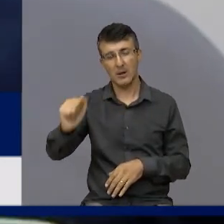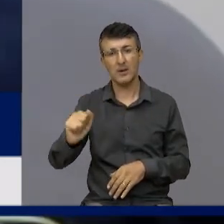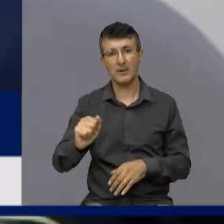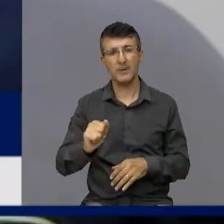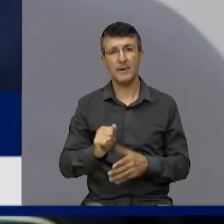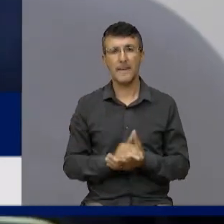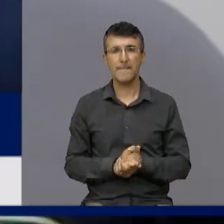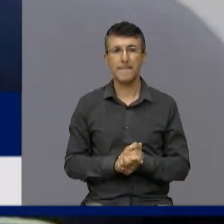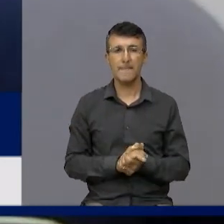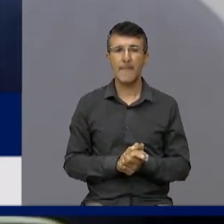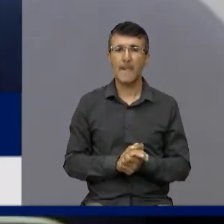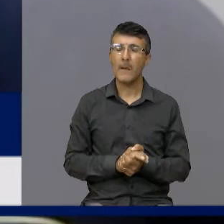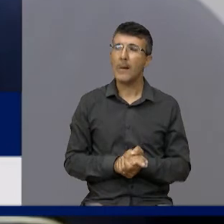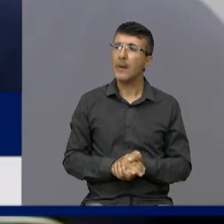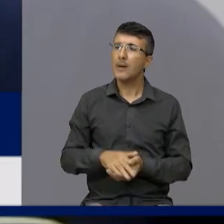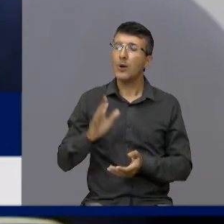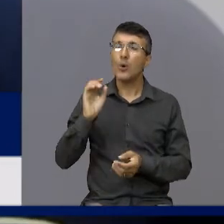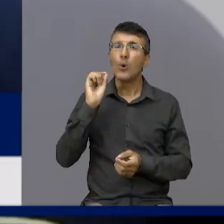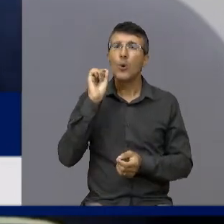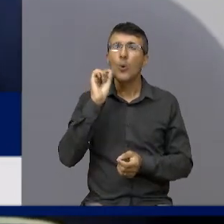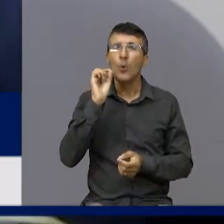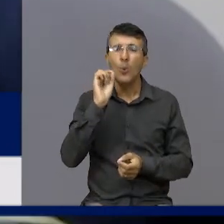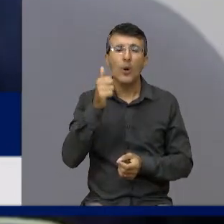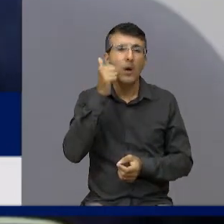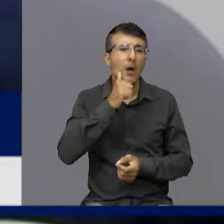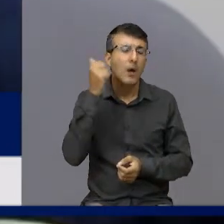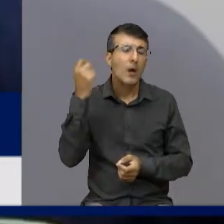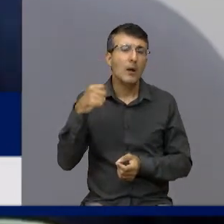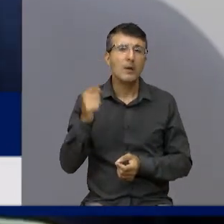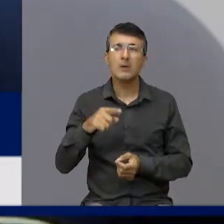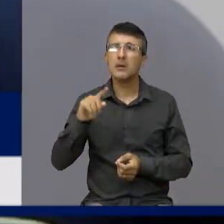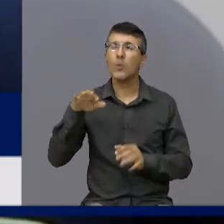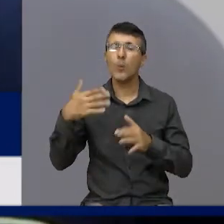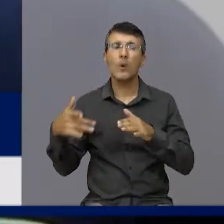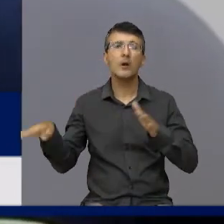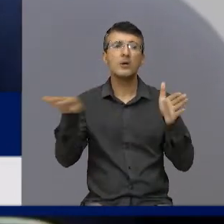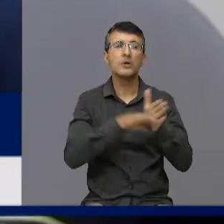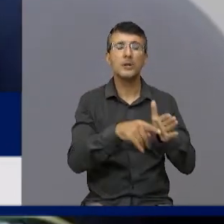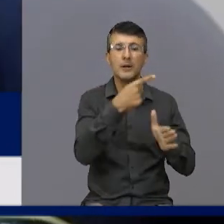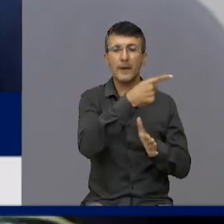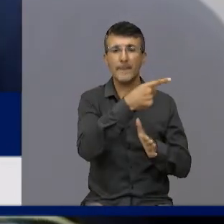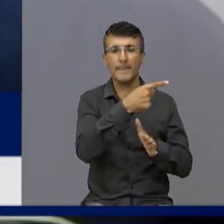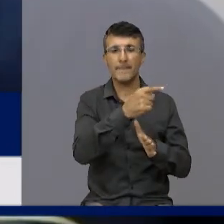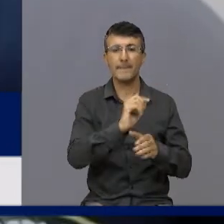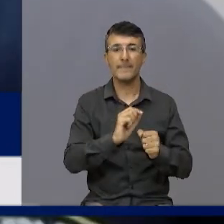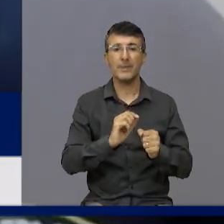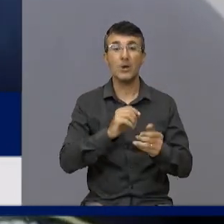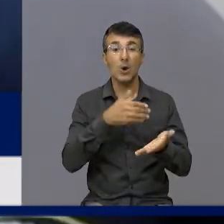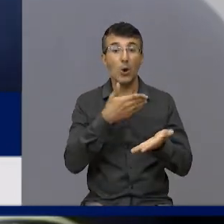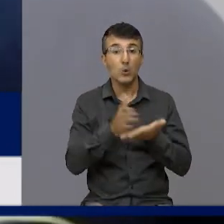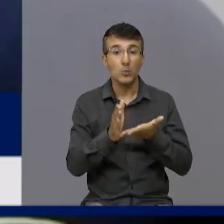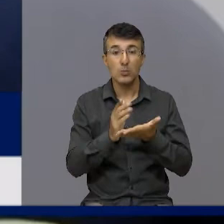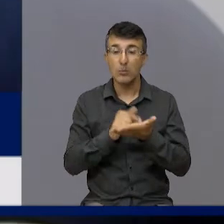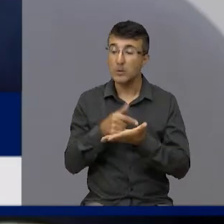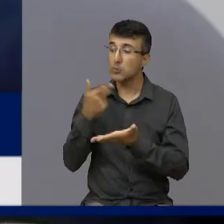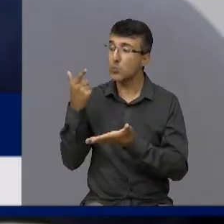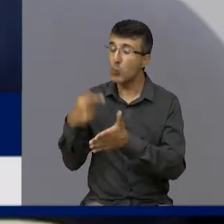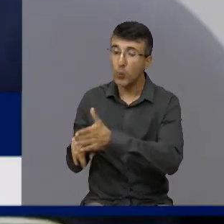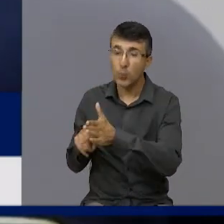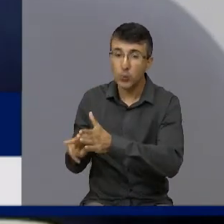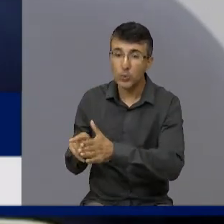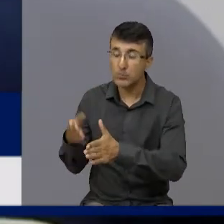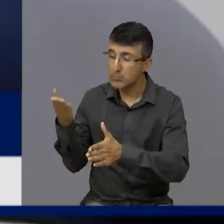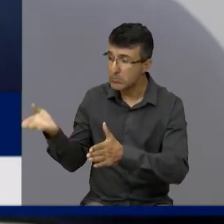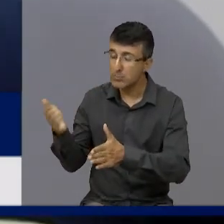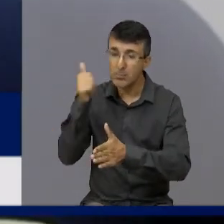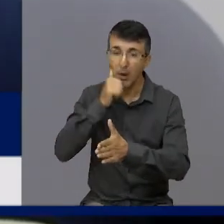que a mulher precisa muito quando ela chega lá? Primeiro, quando você vai atender ela não vai lá à toa. Ela vai lá porque ela